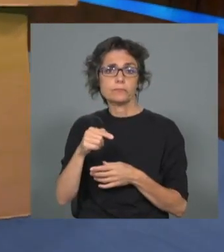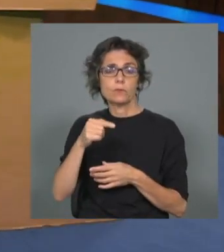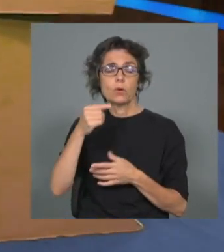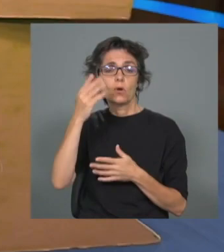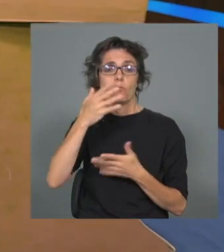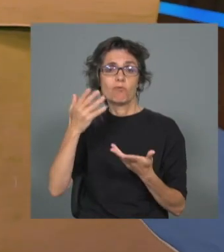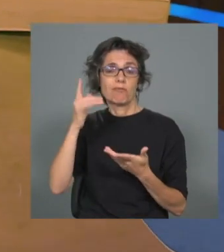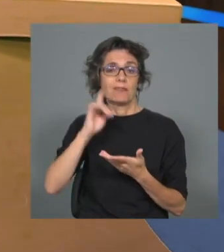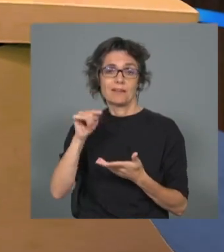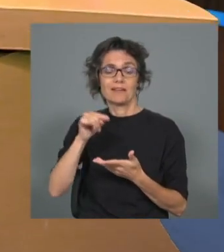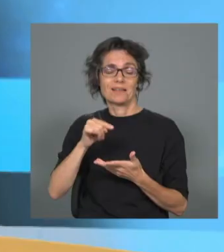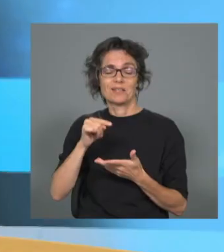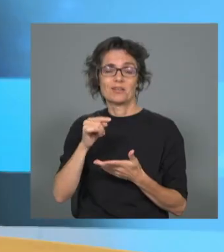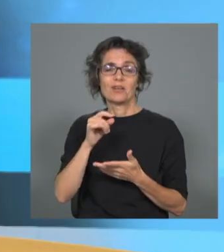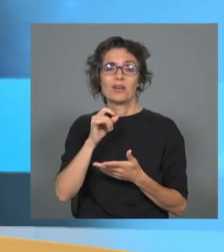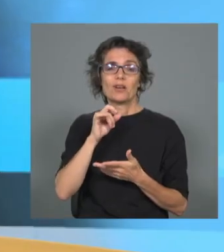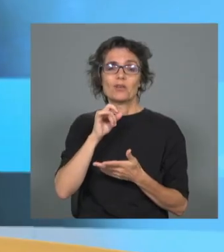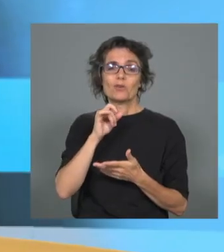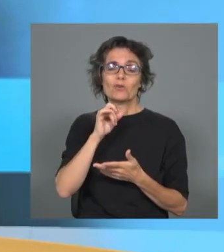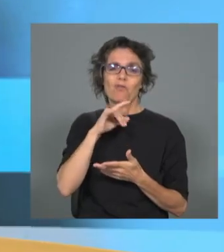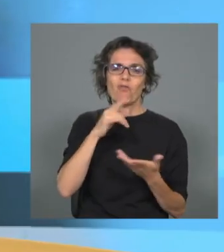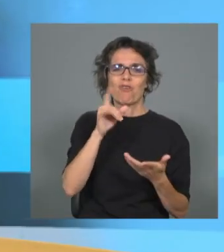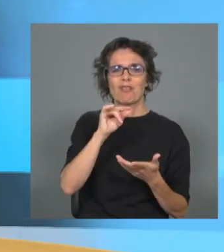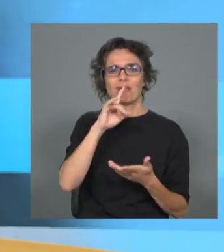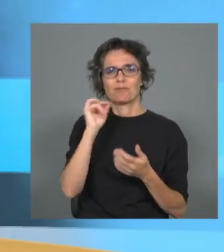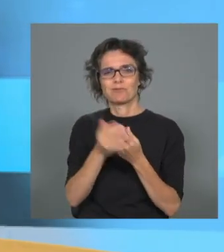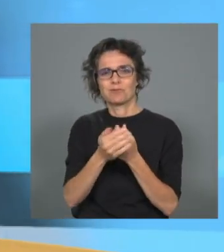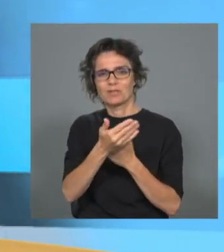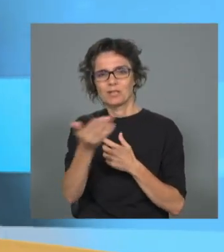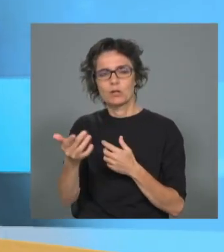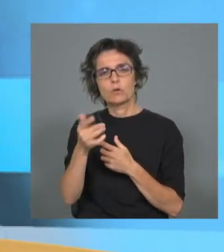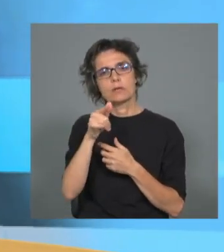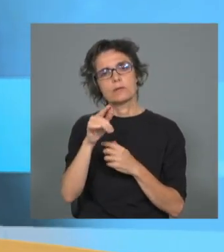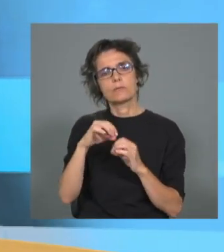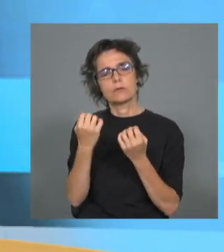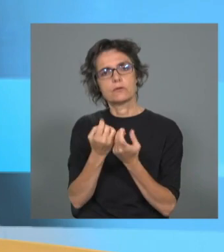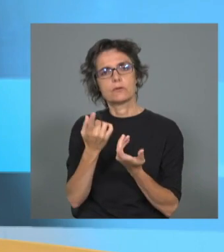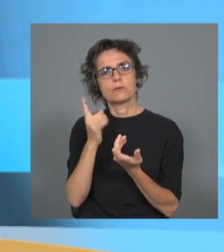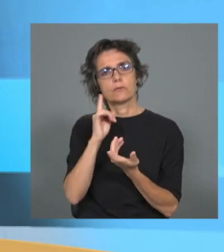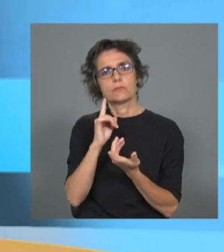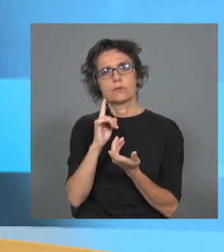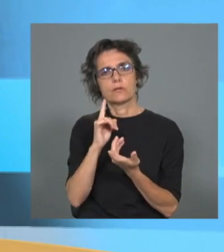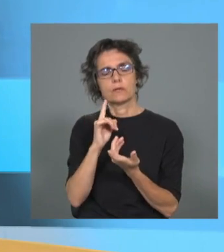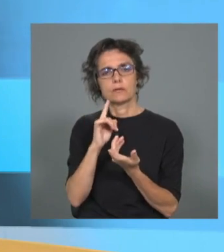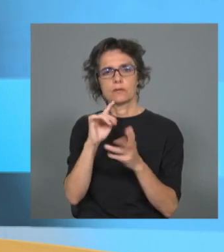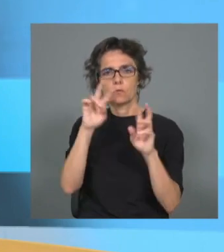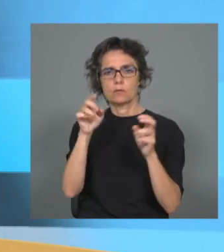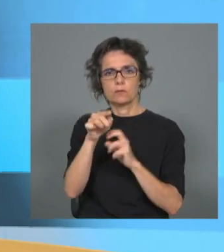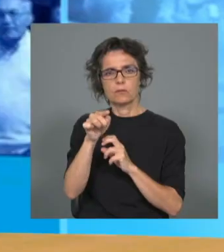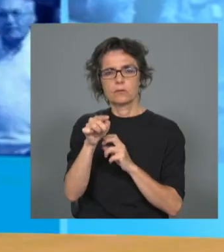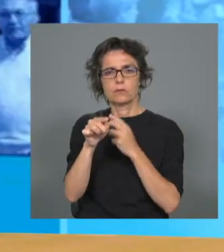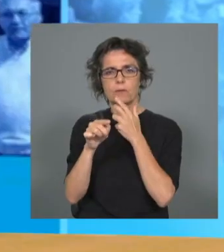e dos Idosos, mas de resto na nossa sociedade é sempre oportunidade e é sempre oportuno falar desta